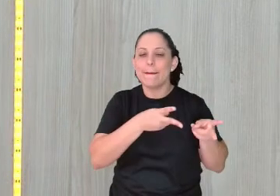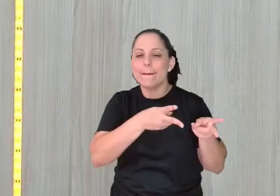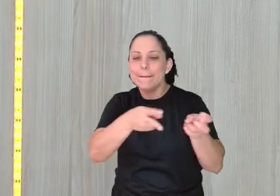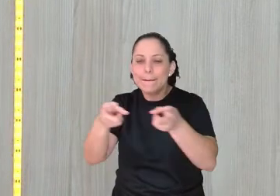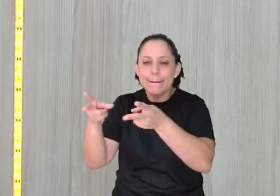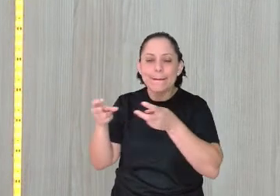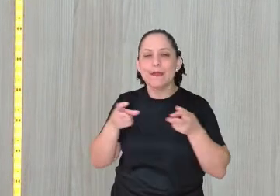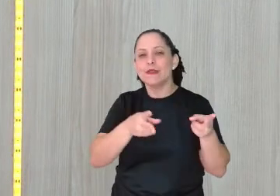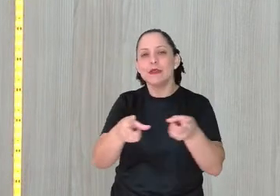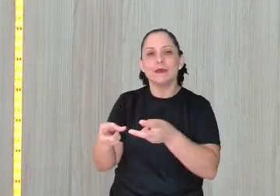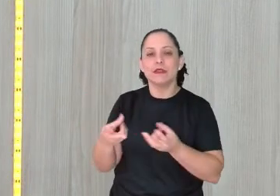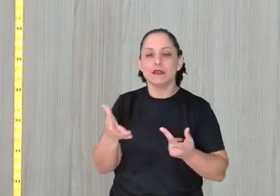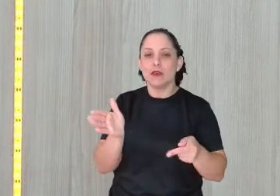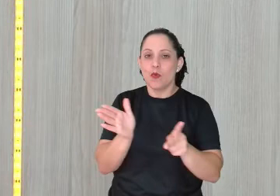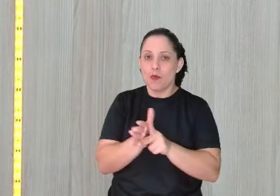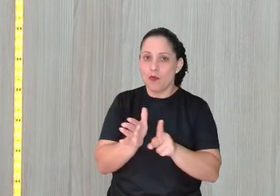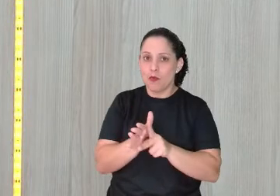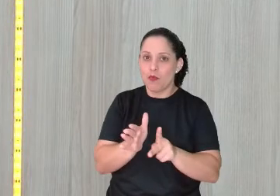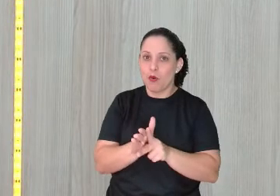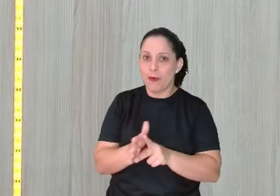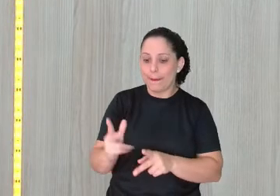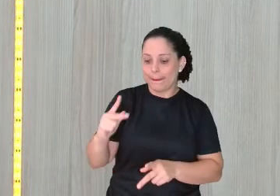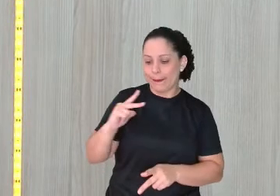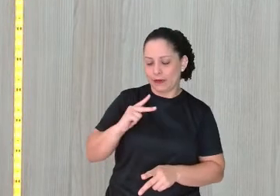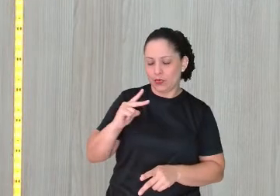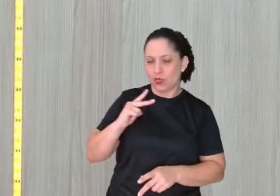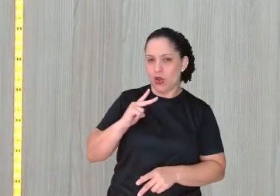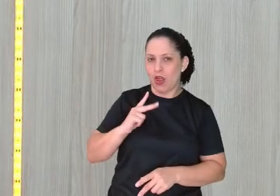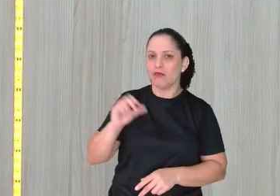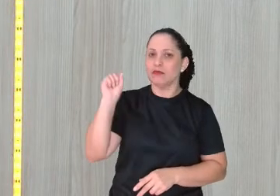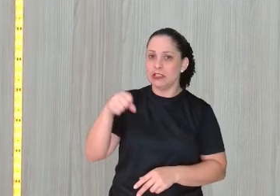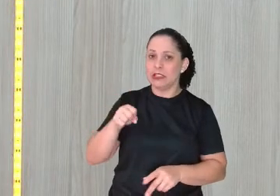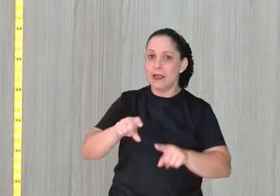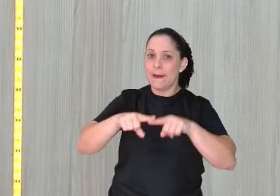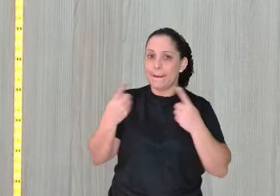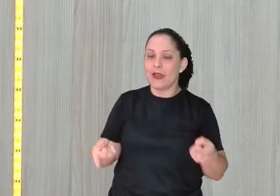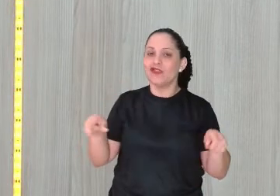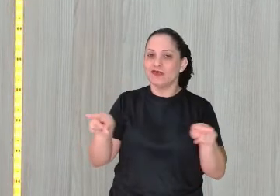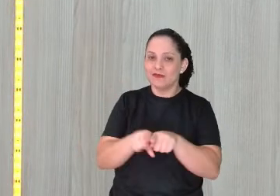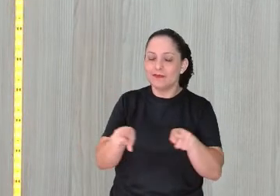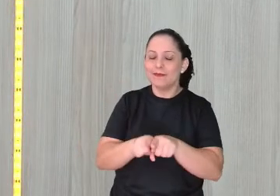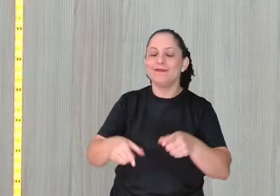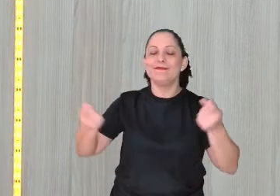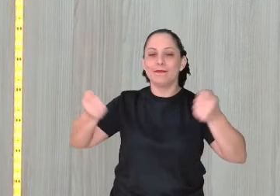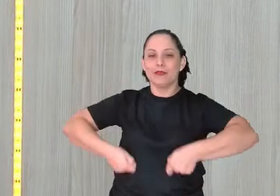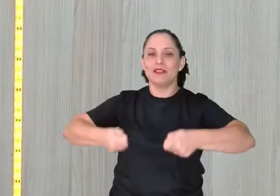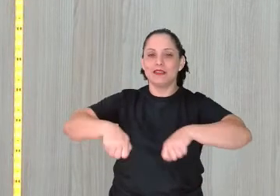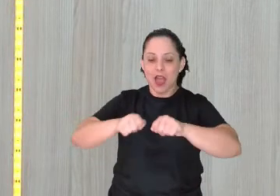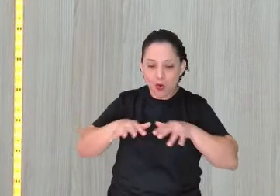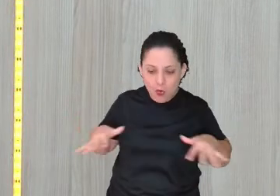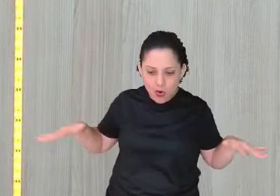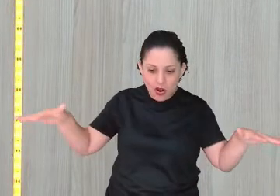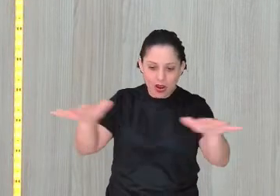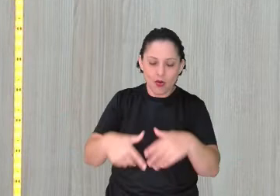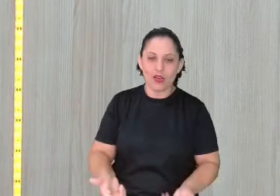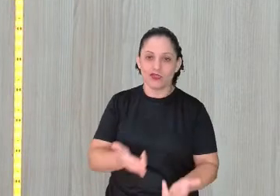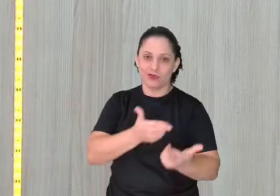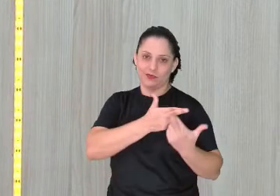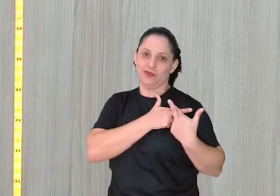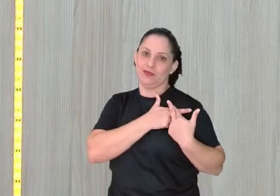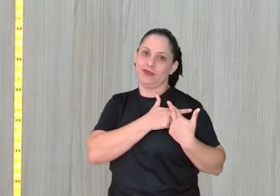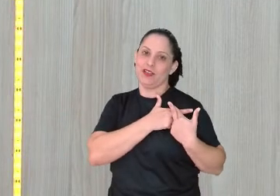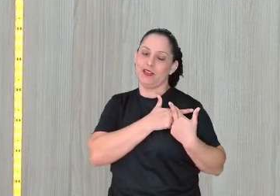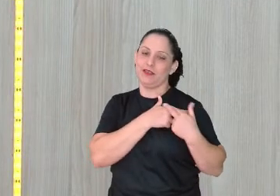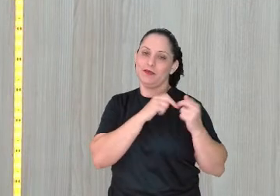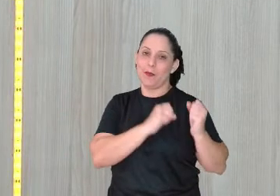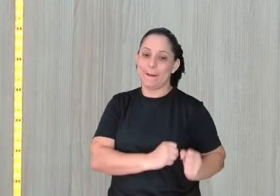que ver das nossas atitudes individuais, sim, mas é um olhar que a gente precisa, né, trazer a responsabilidade, que o poder